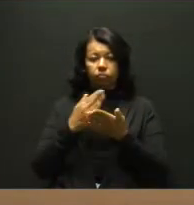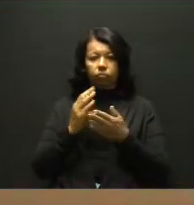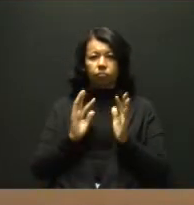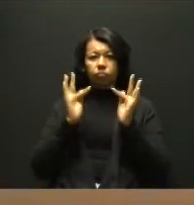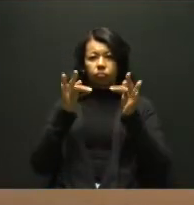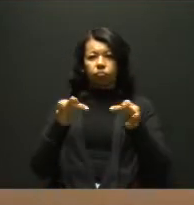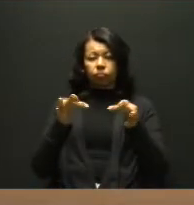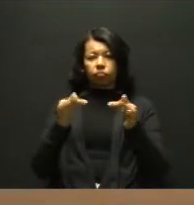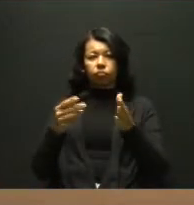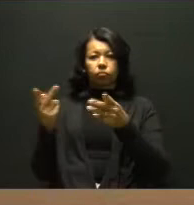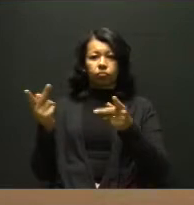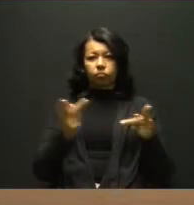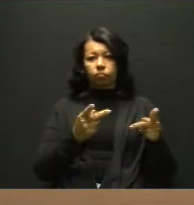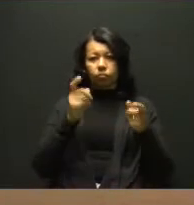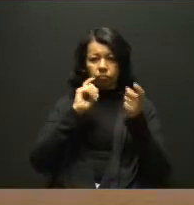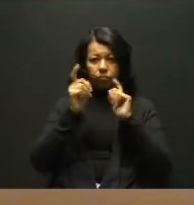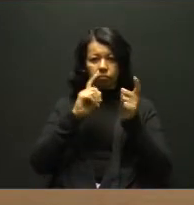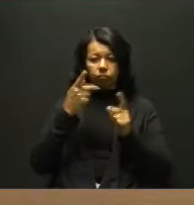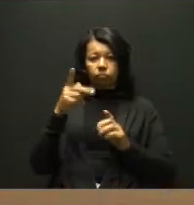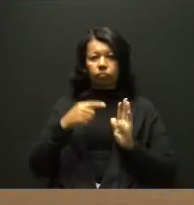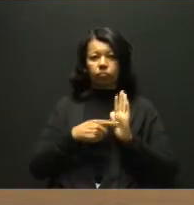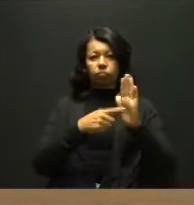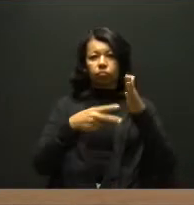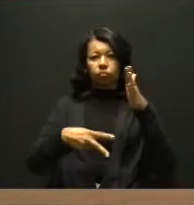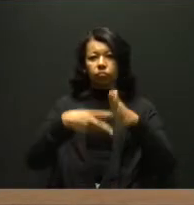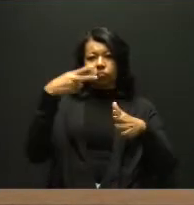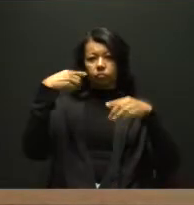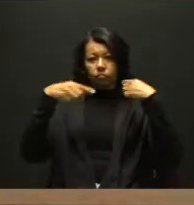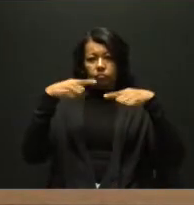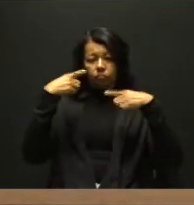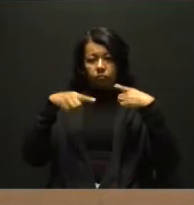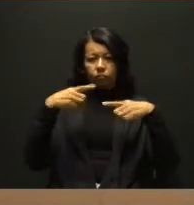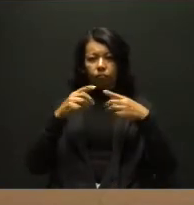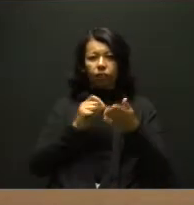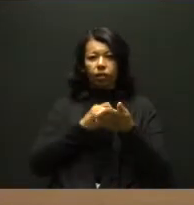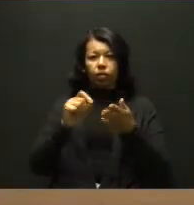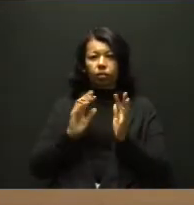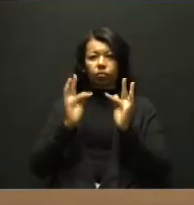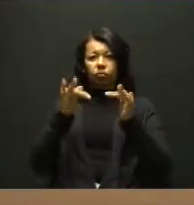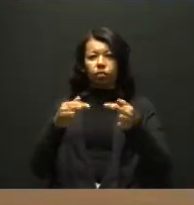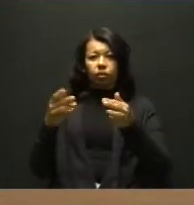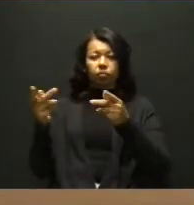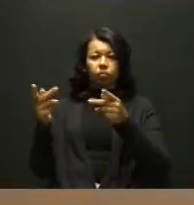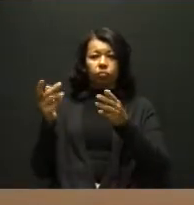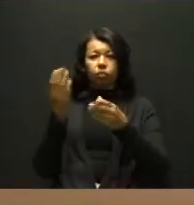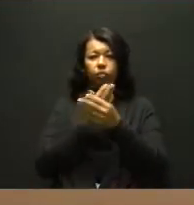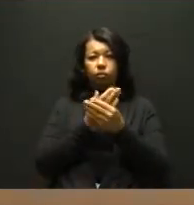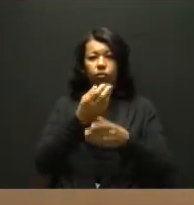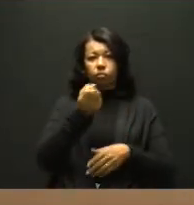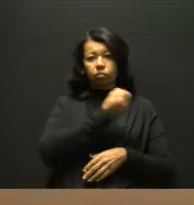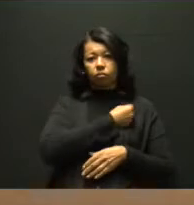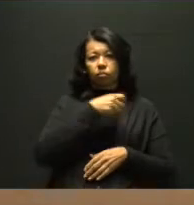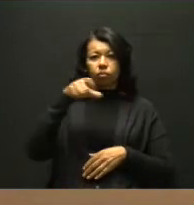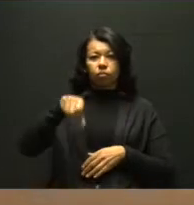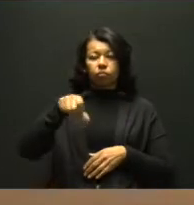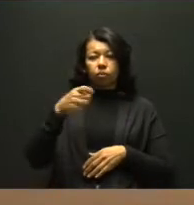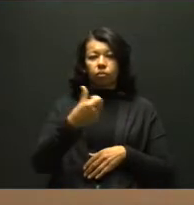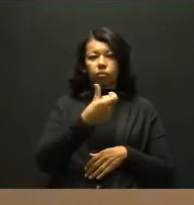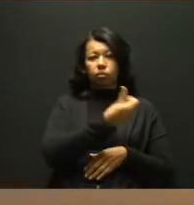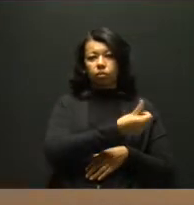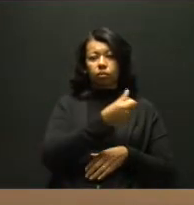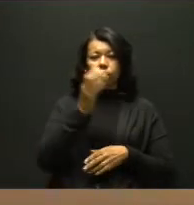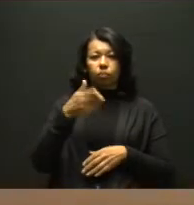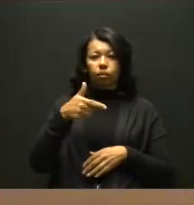após o término da presente sessão para apreciar em segunda discussão e redação final o processo número 916 barra